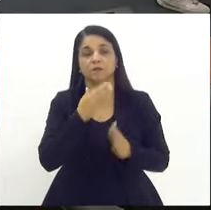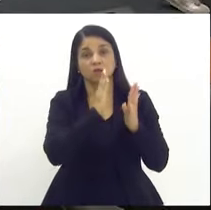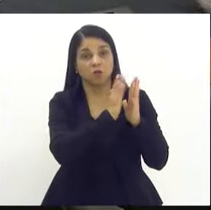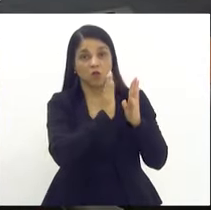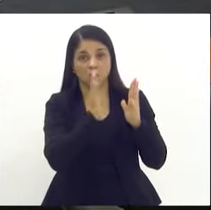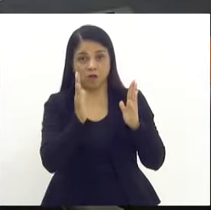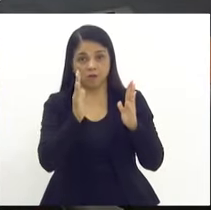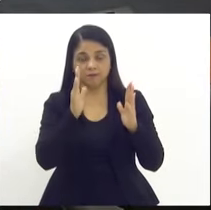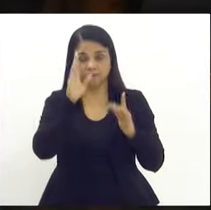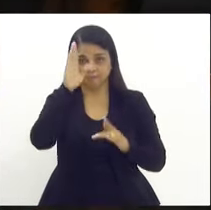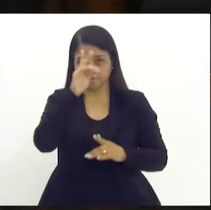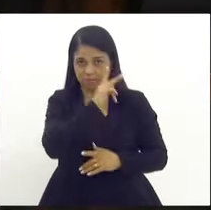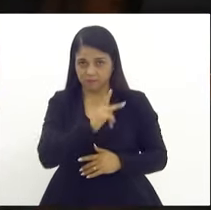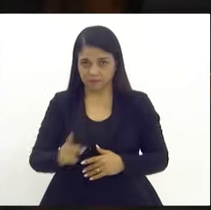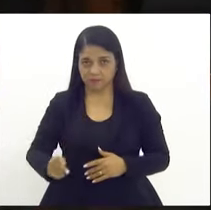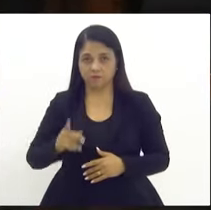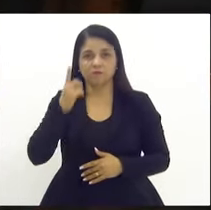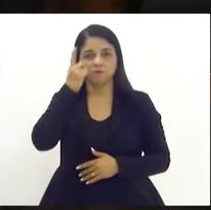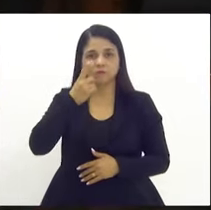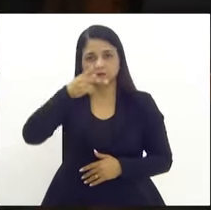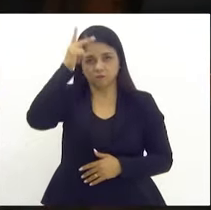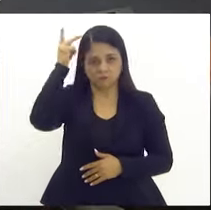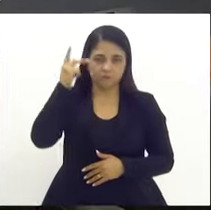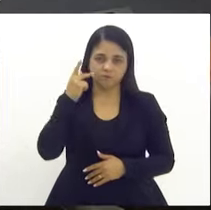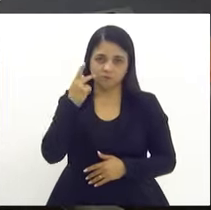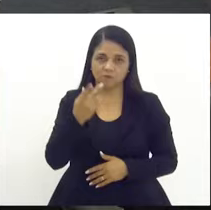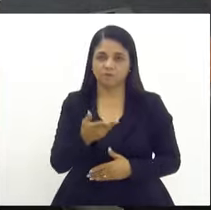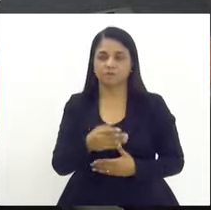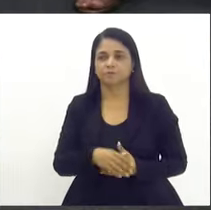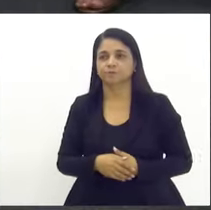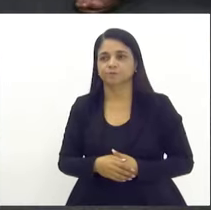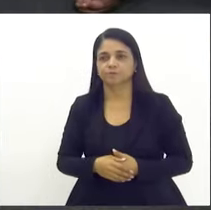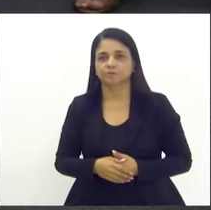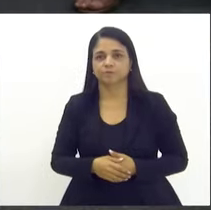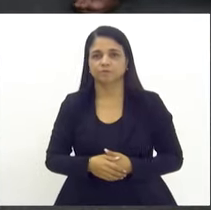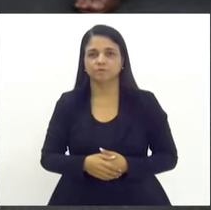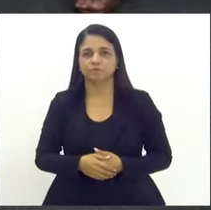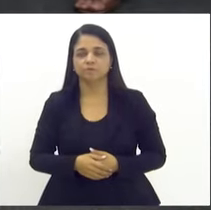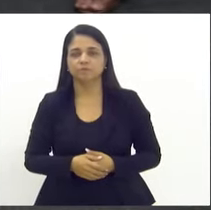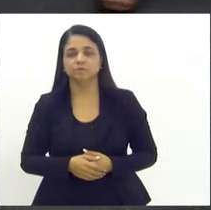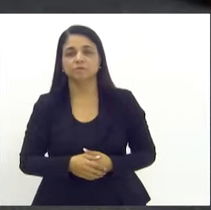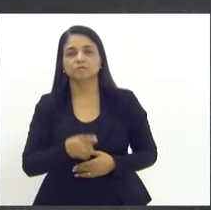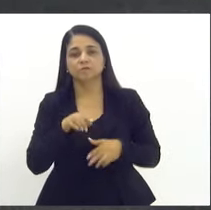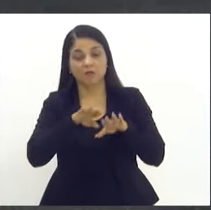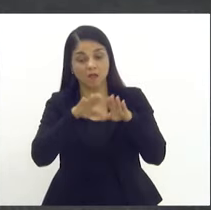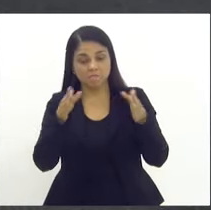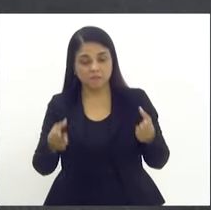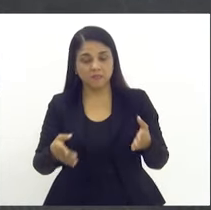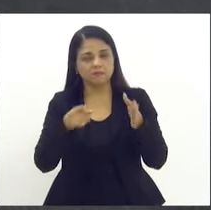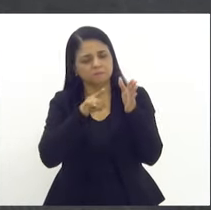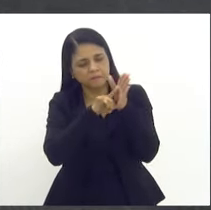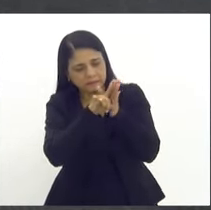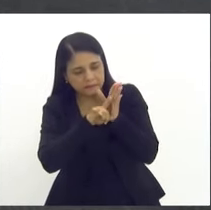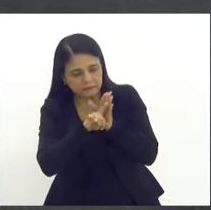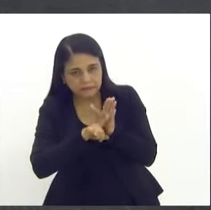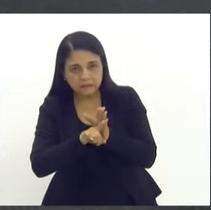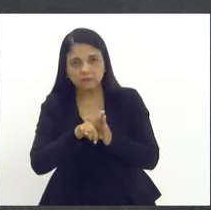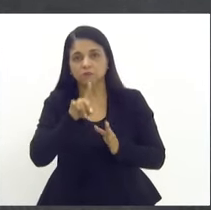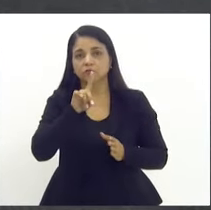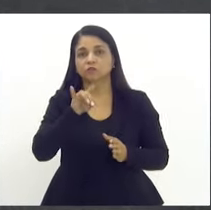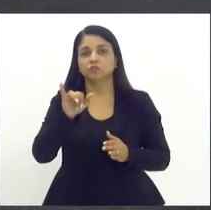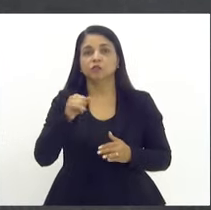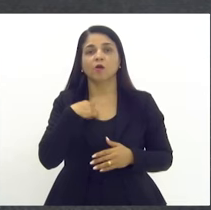presidente. Pois não, deputado Luiz Paulo. Queria que a mesa verificasse que, no dia